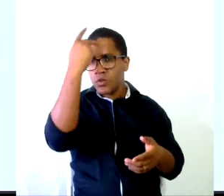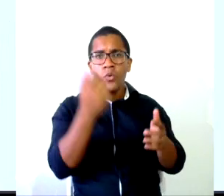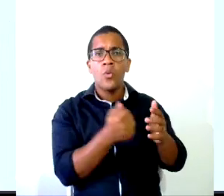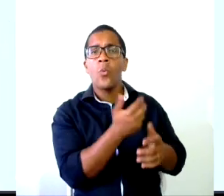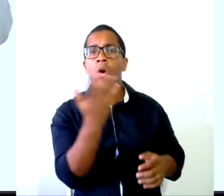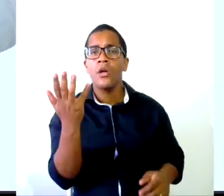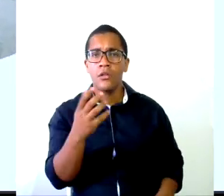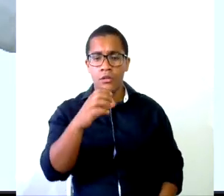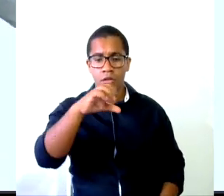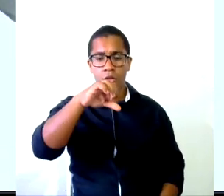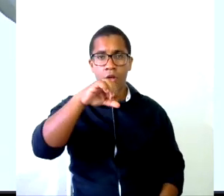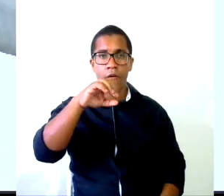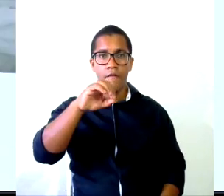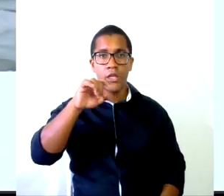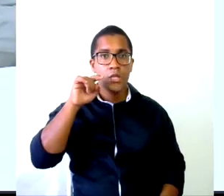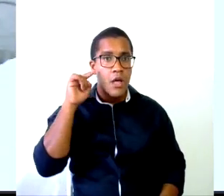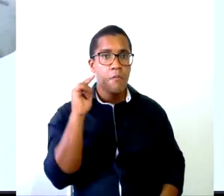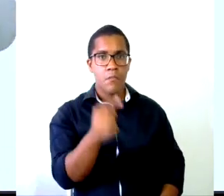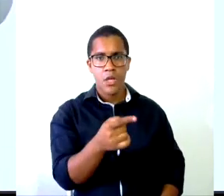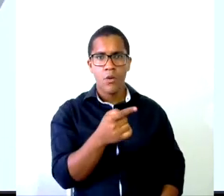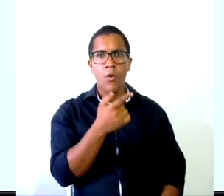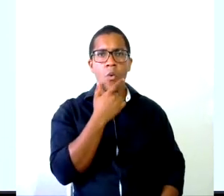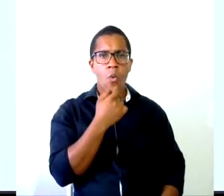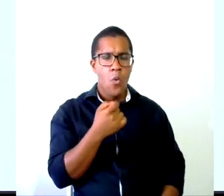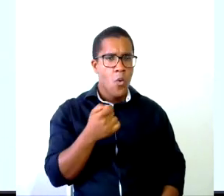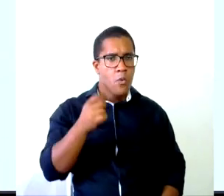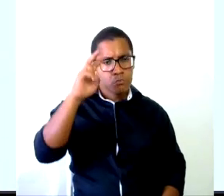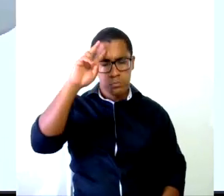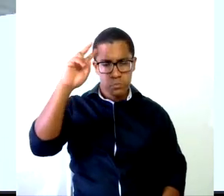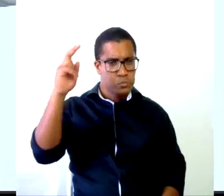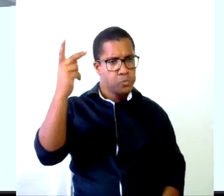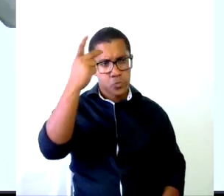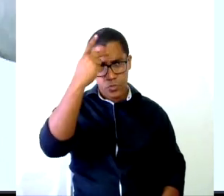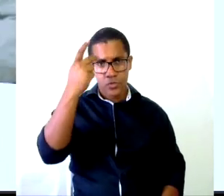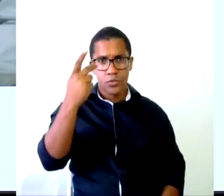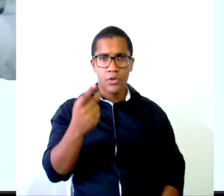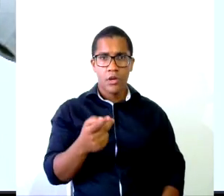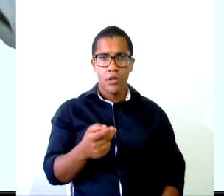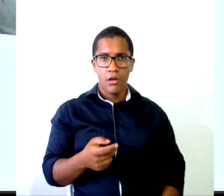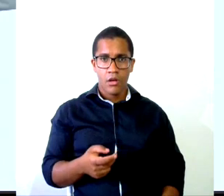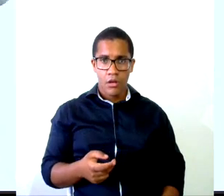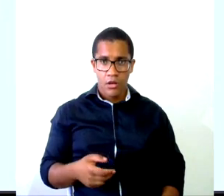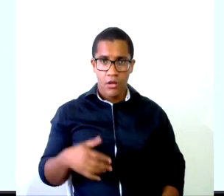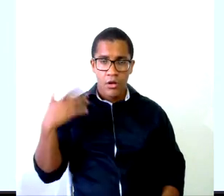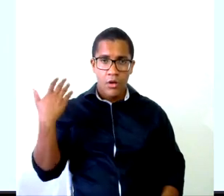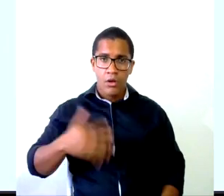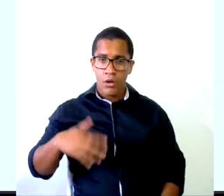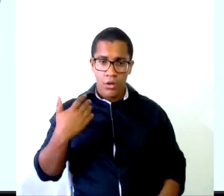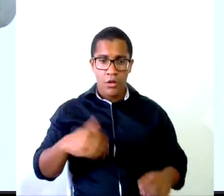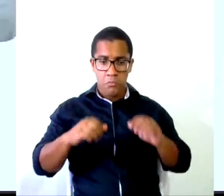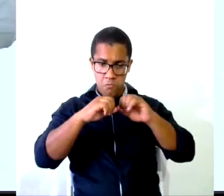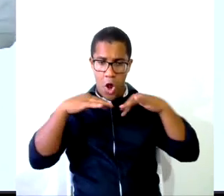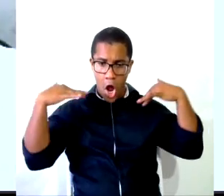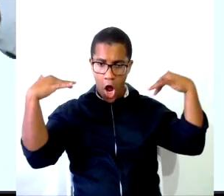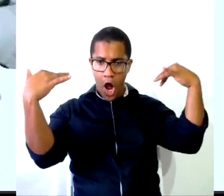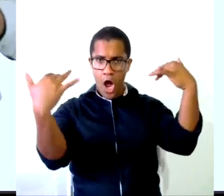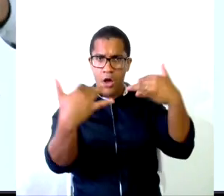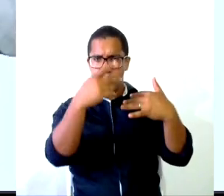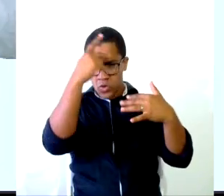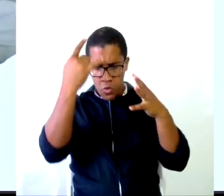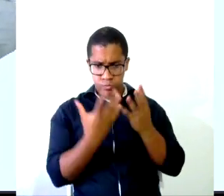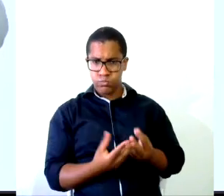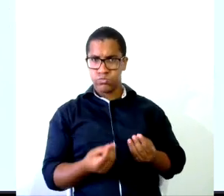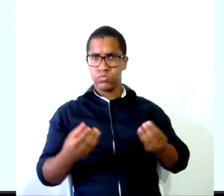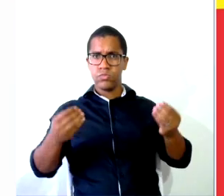mil revoltosos. Queres ou não queres? 90 mil homens. O estádio do Maracanã